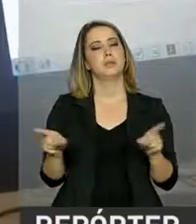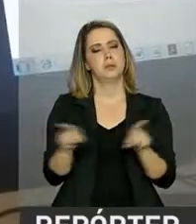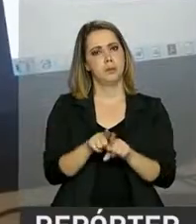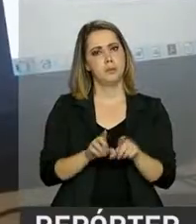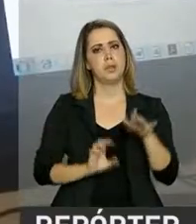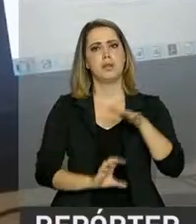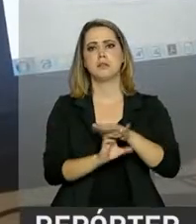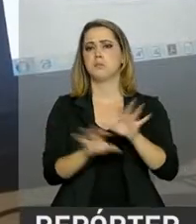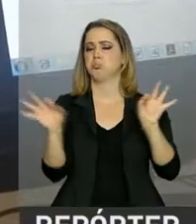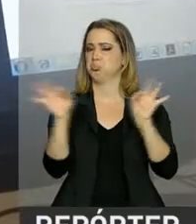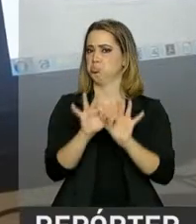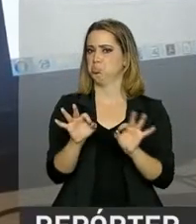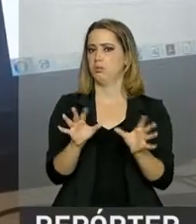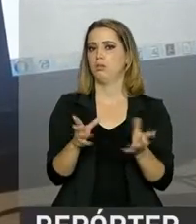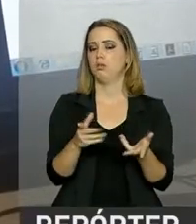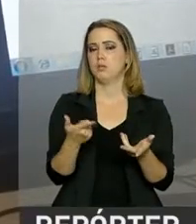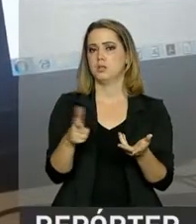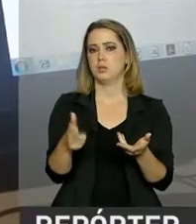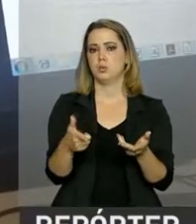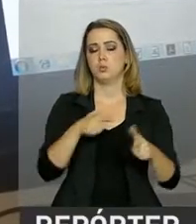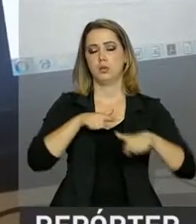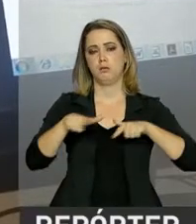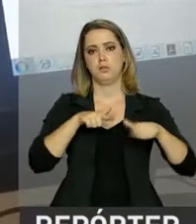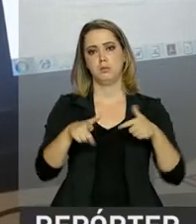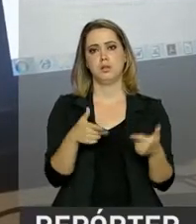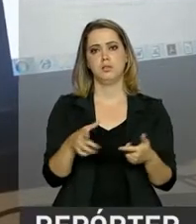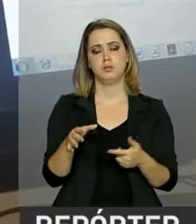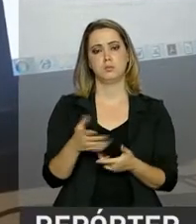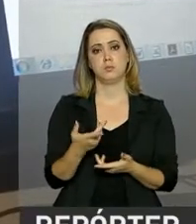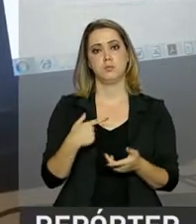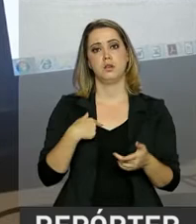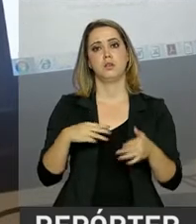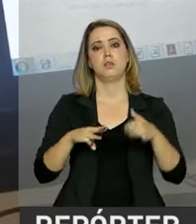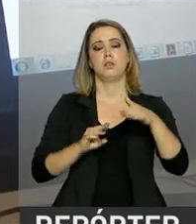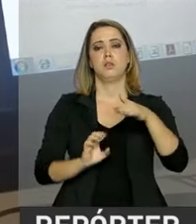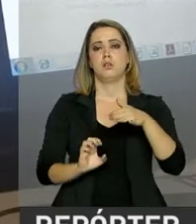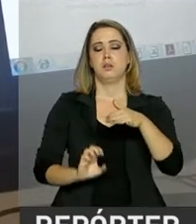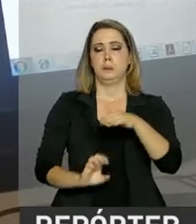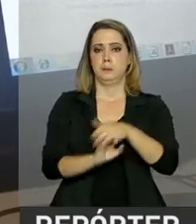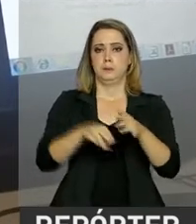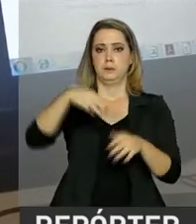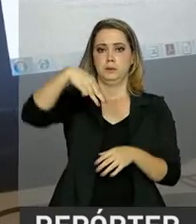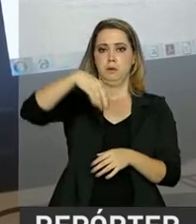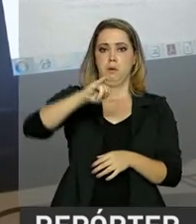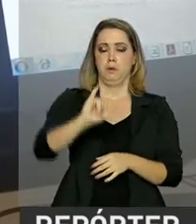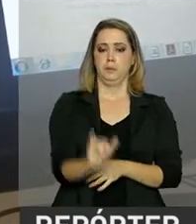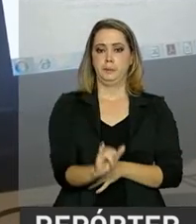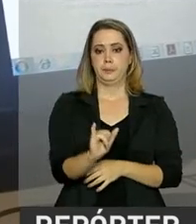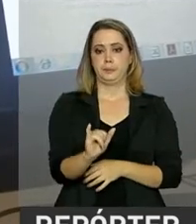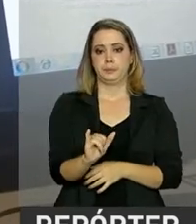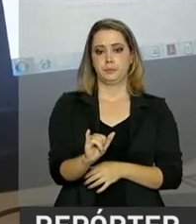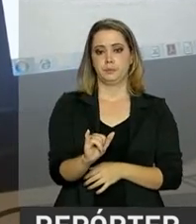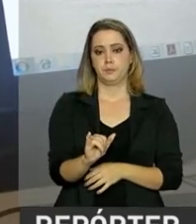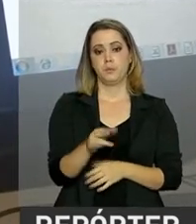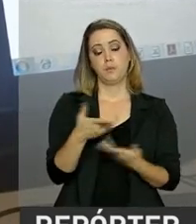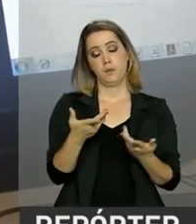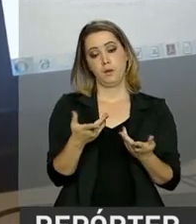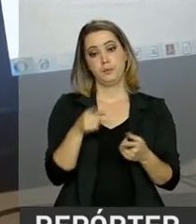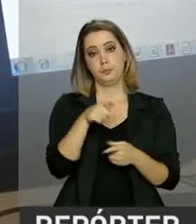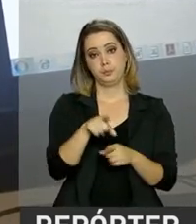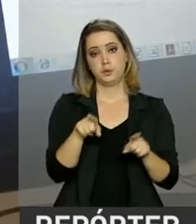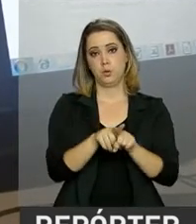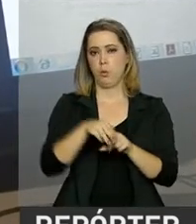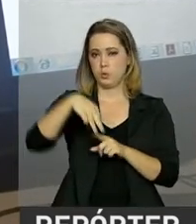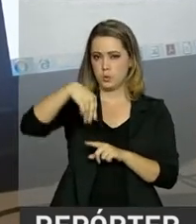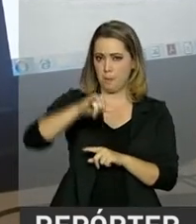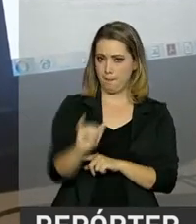empregado. Além disso, declaram a RAIS também os microempreendedores individuais, que são chamados MEIs. Nesse caso, os